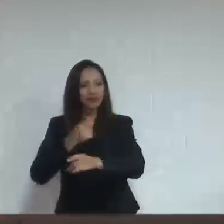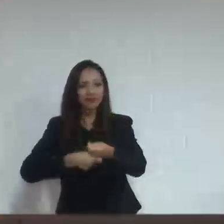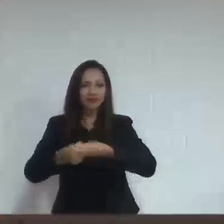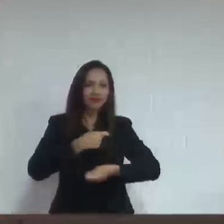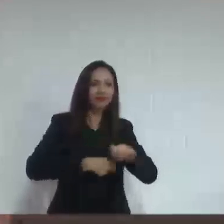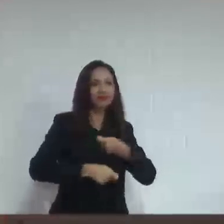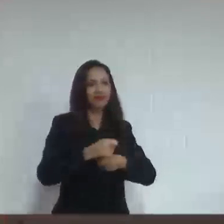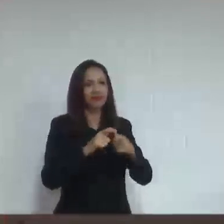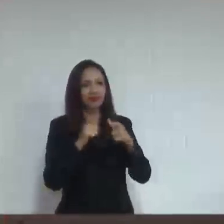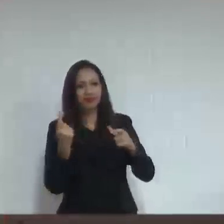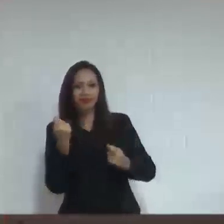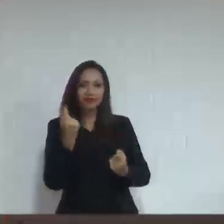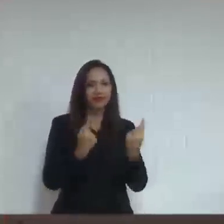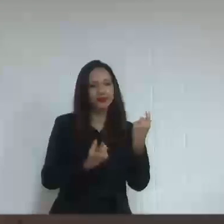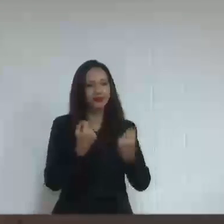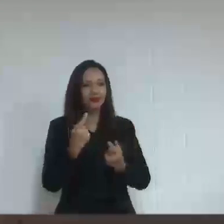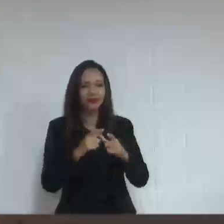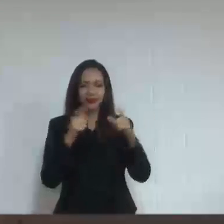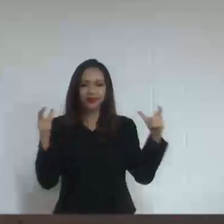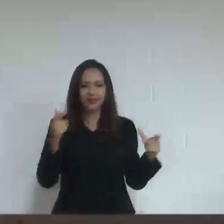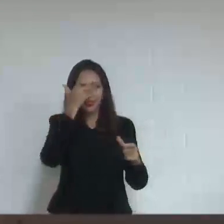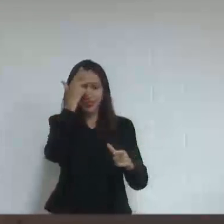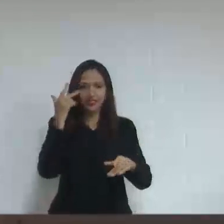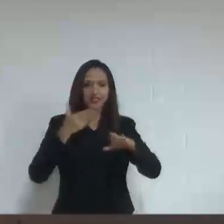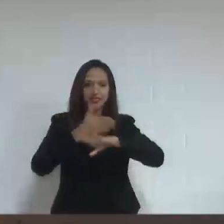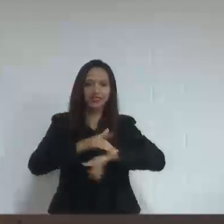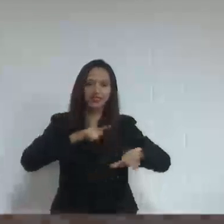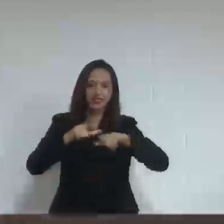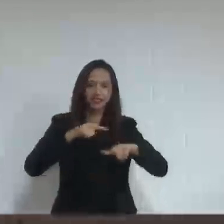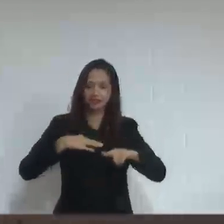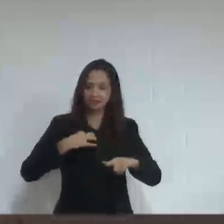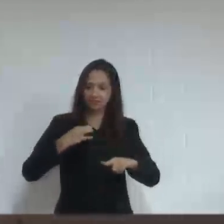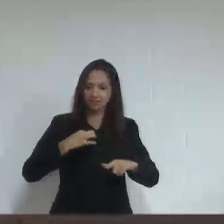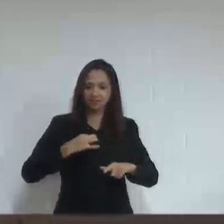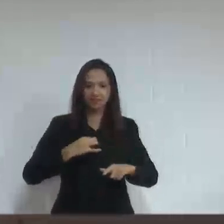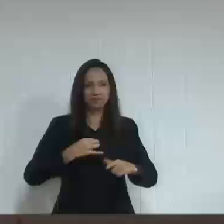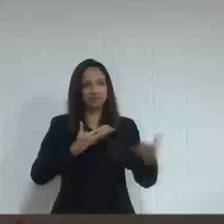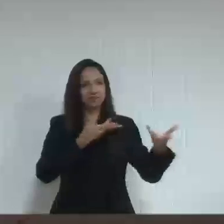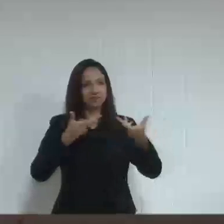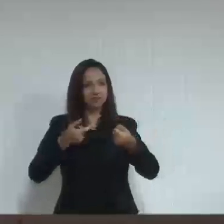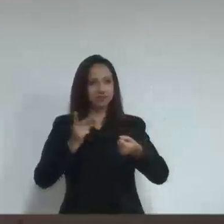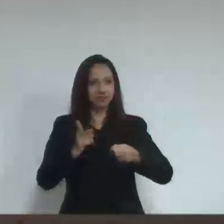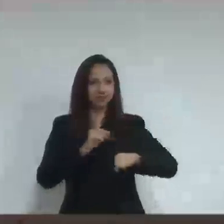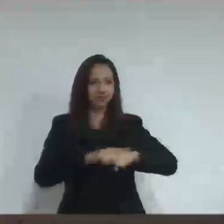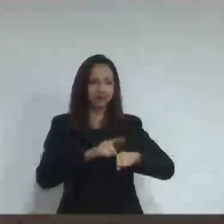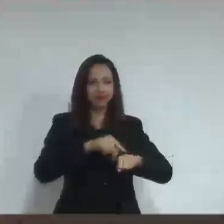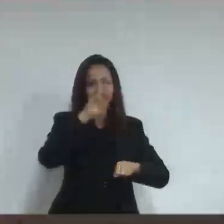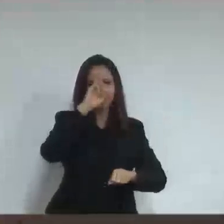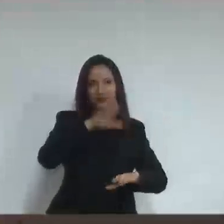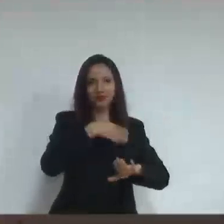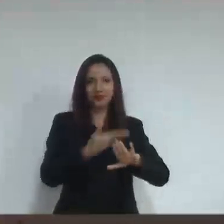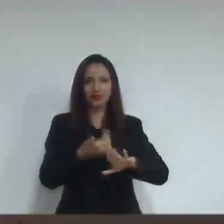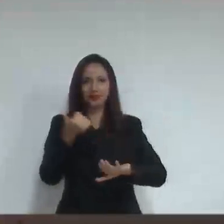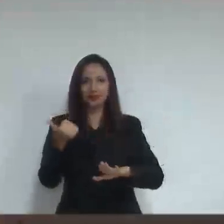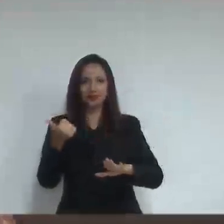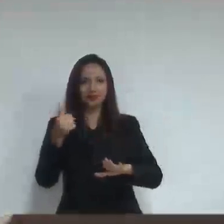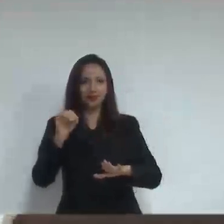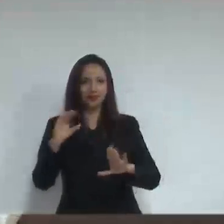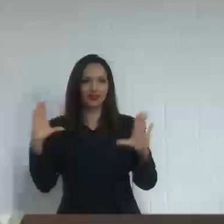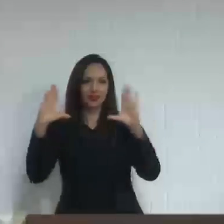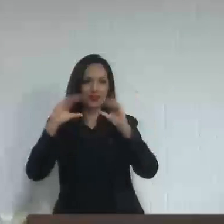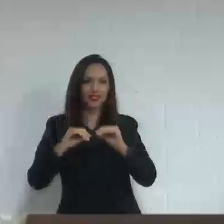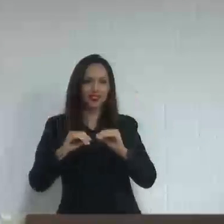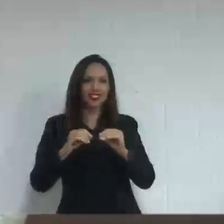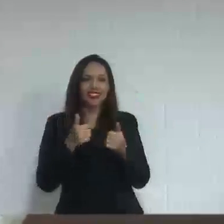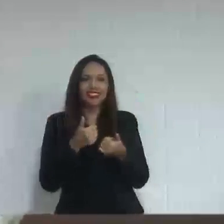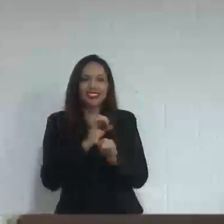comerciante ali, mas a grande maioria é voluntário. Então fica o convite, próximo final de semana, sempre das 12, meio-dia até as 10 da noite, um bom